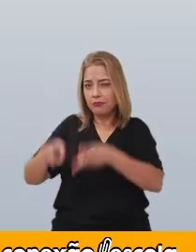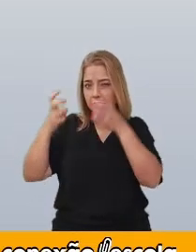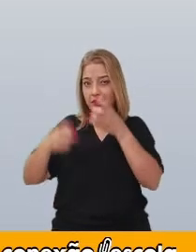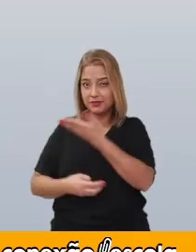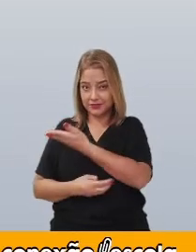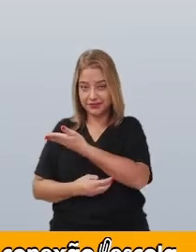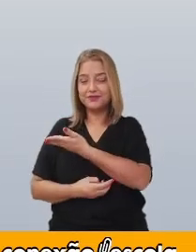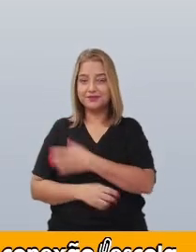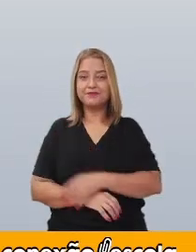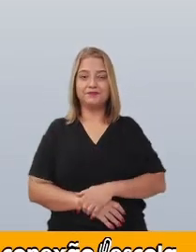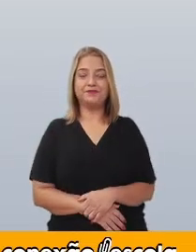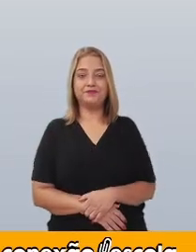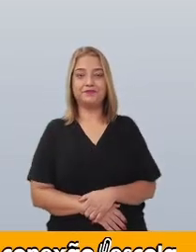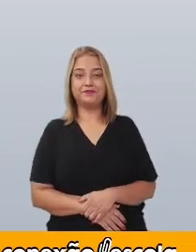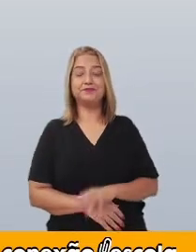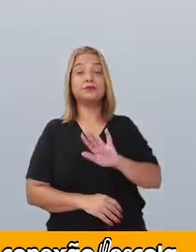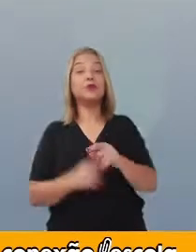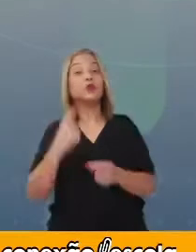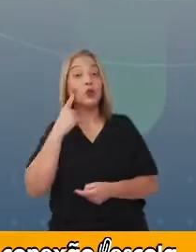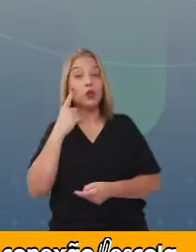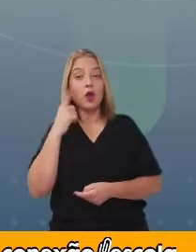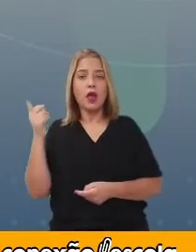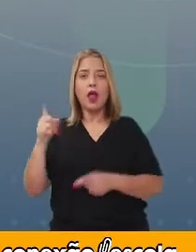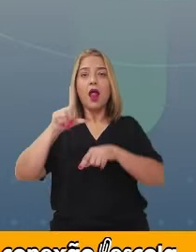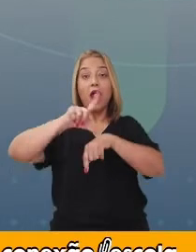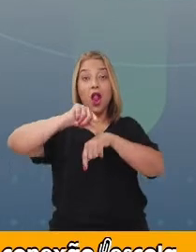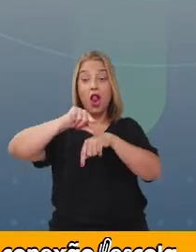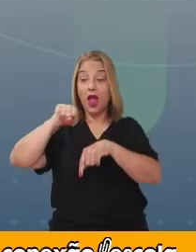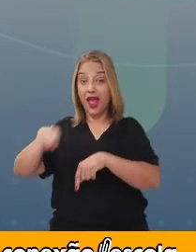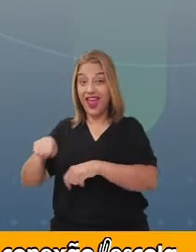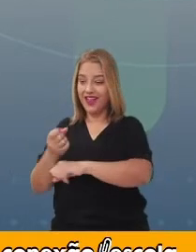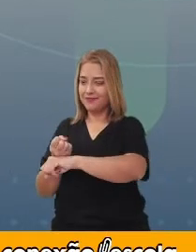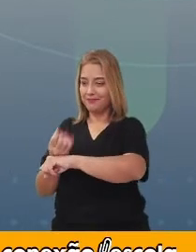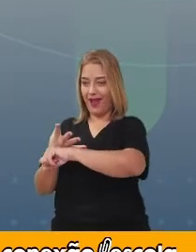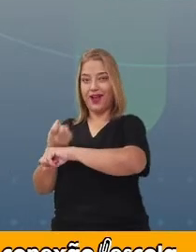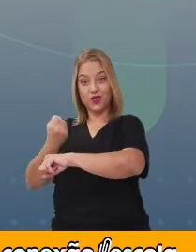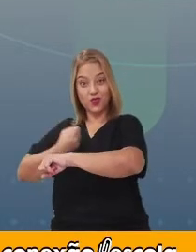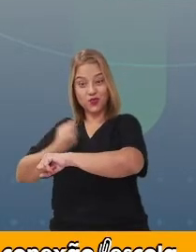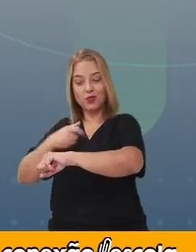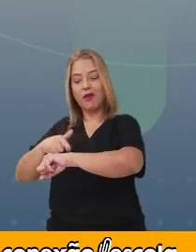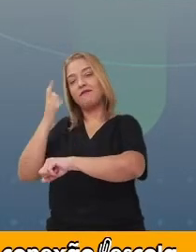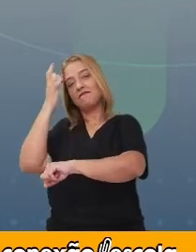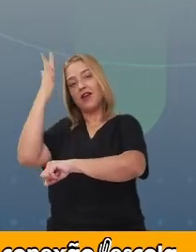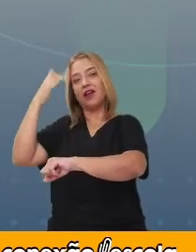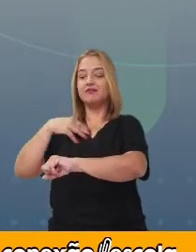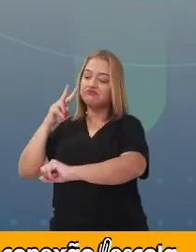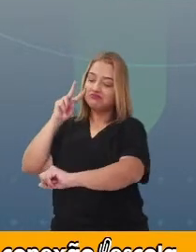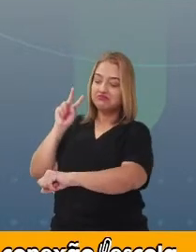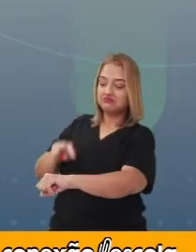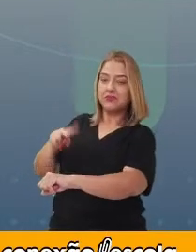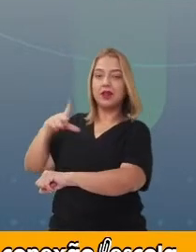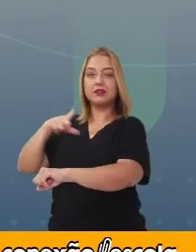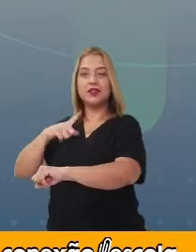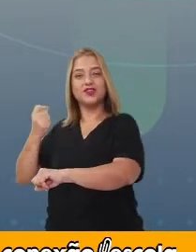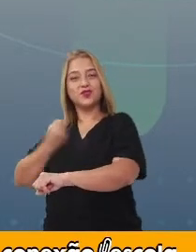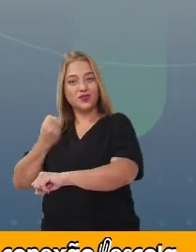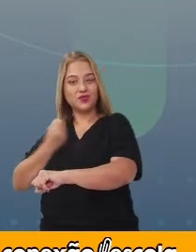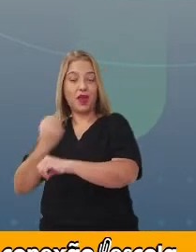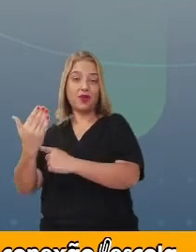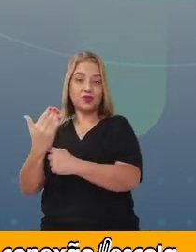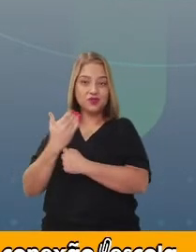nesse modelo. Então, olhar o relógio digital é mais fácil para você olhar a